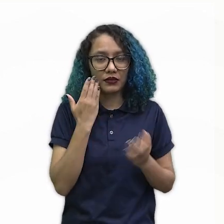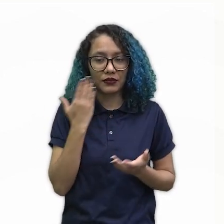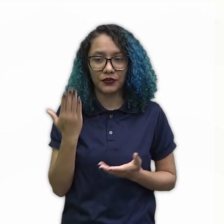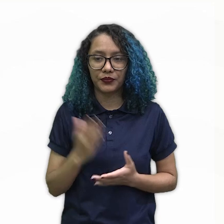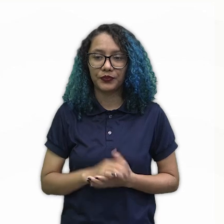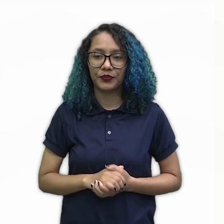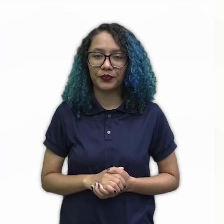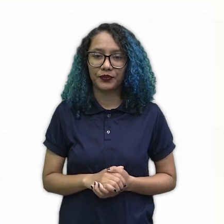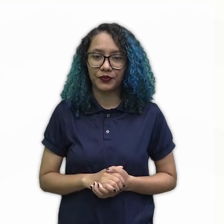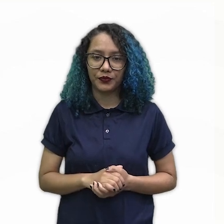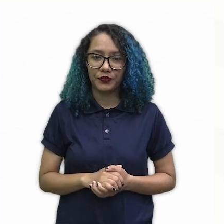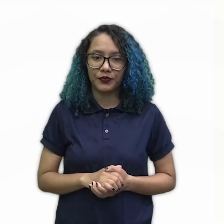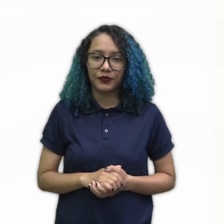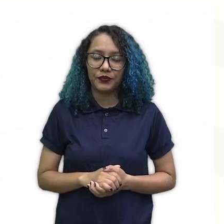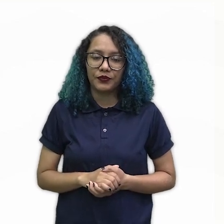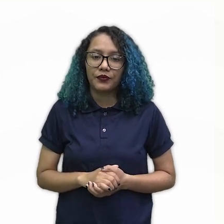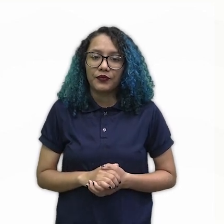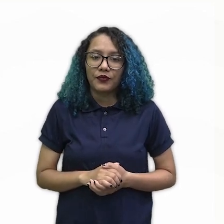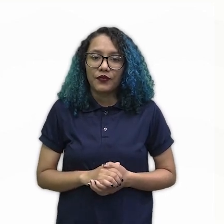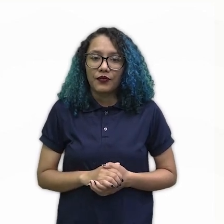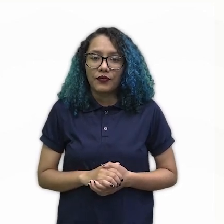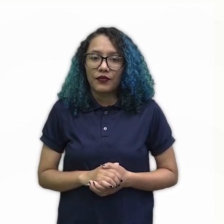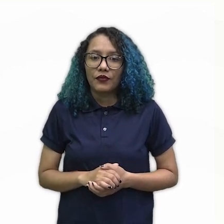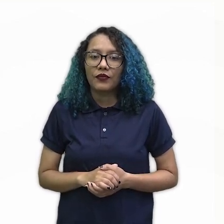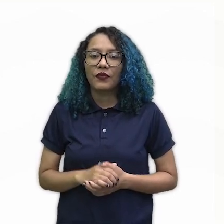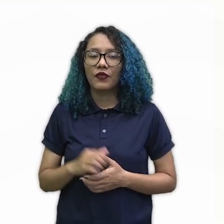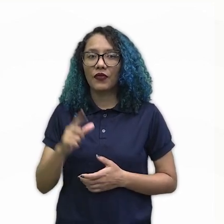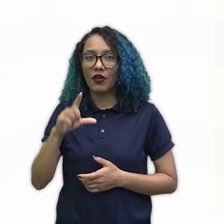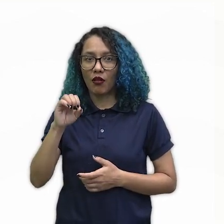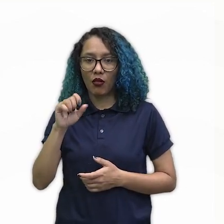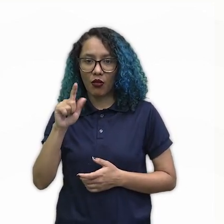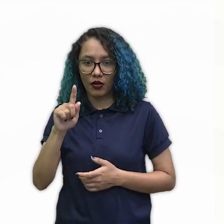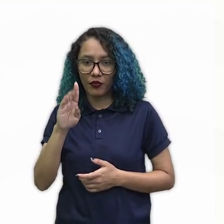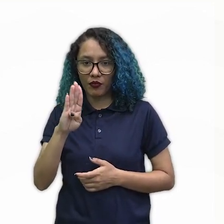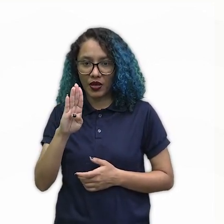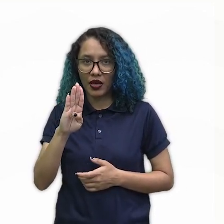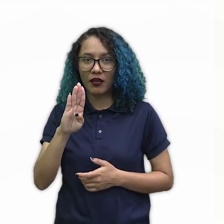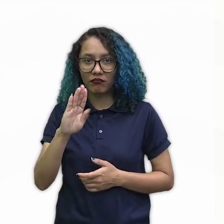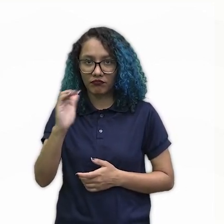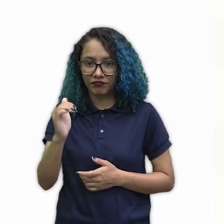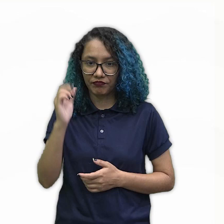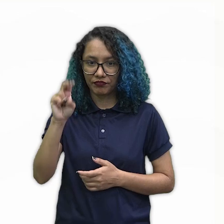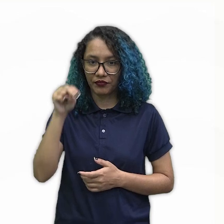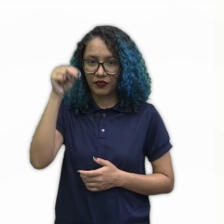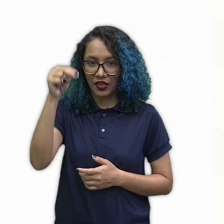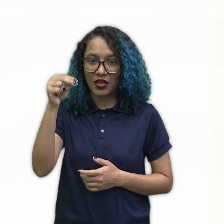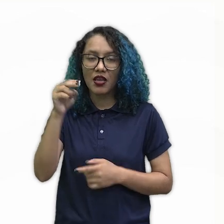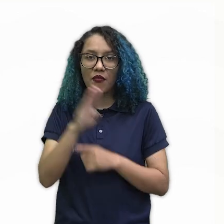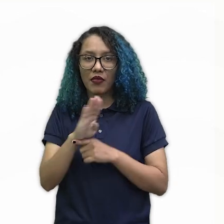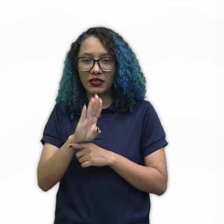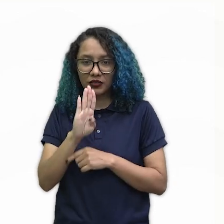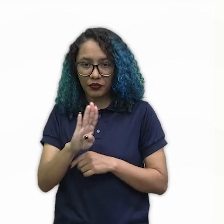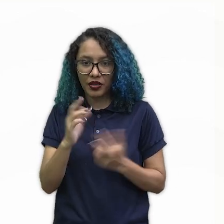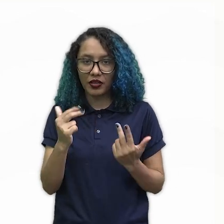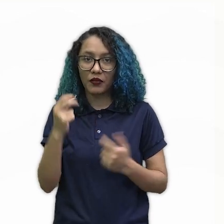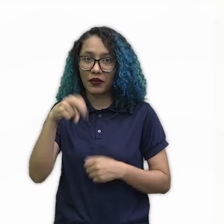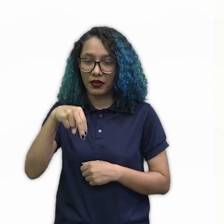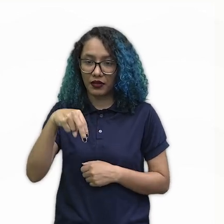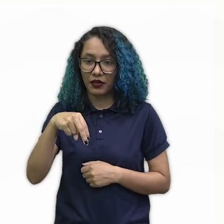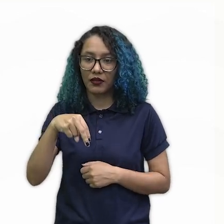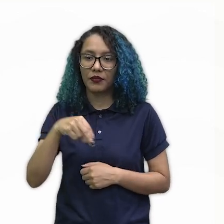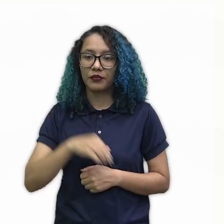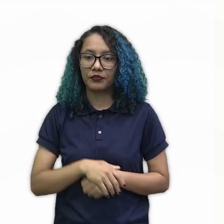equação exponencial. Nós temos aí log de b elevado a n na base b é igual